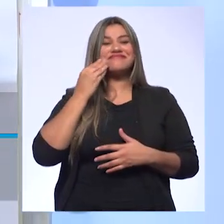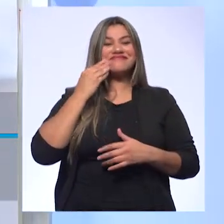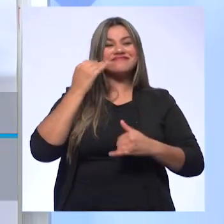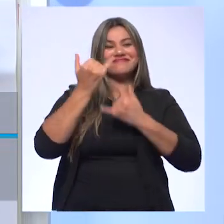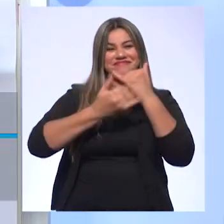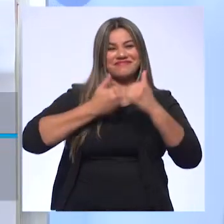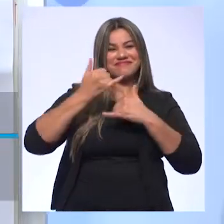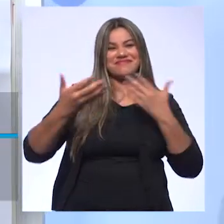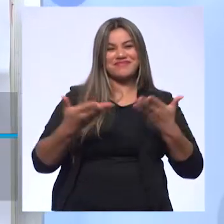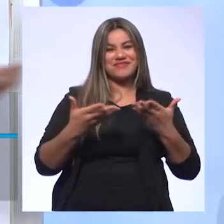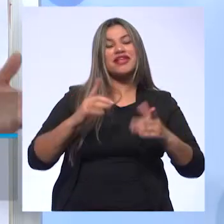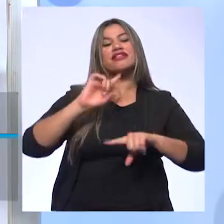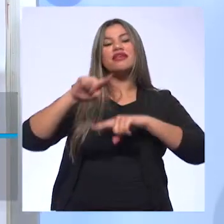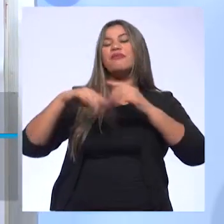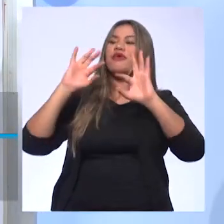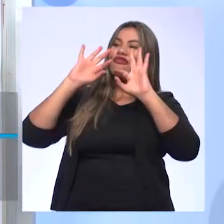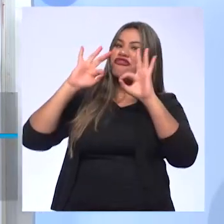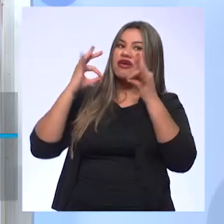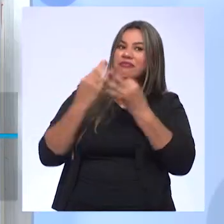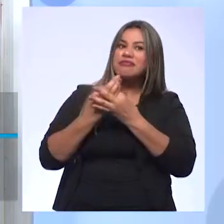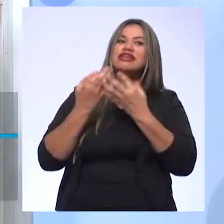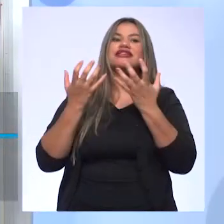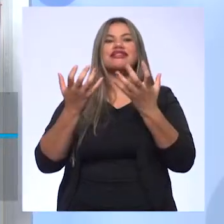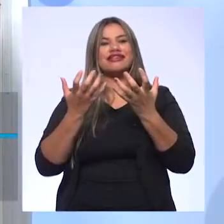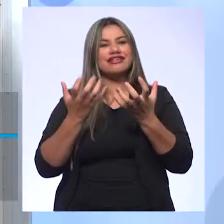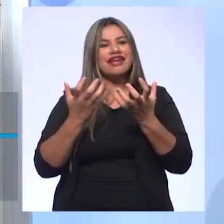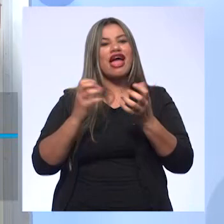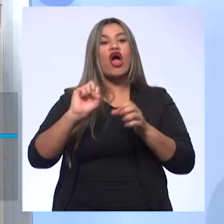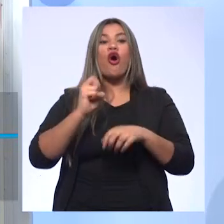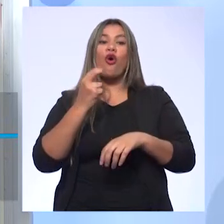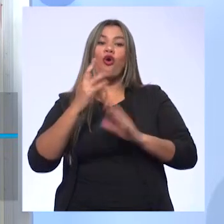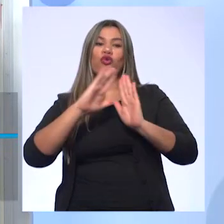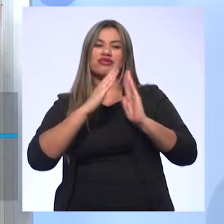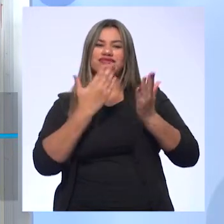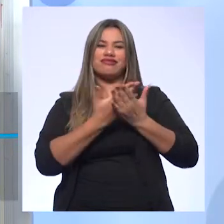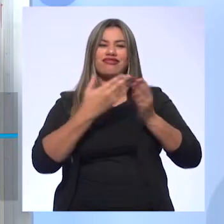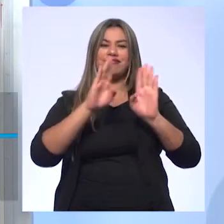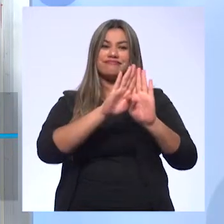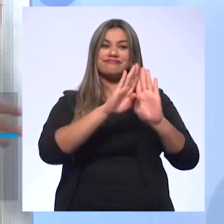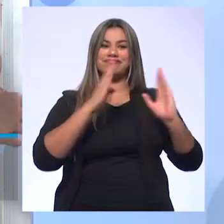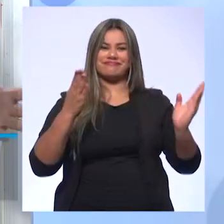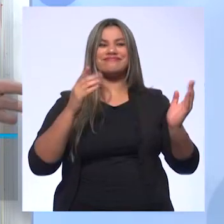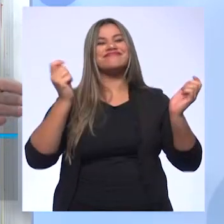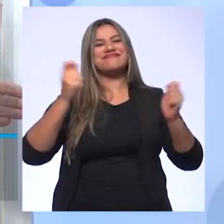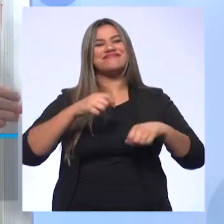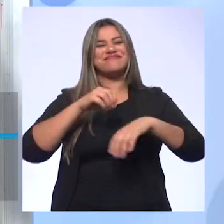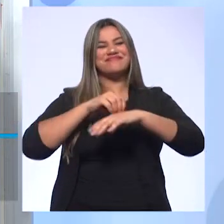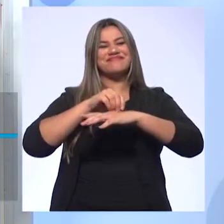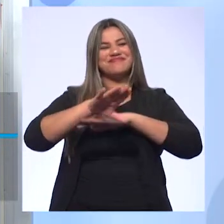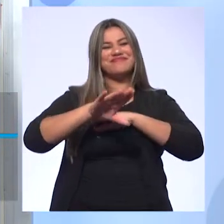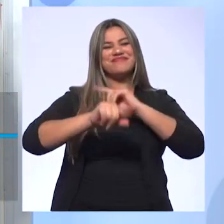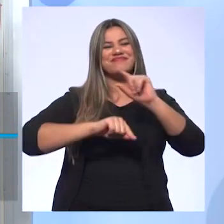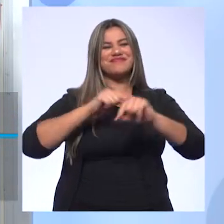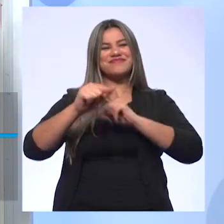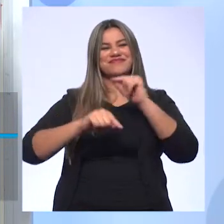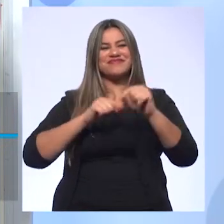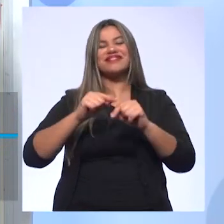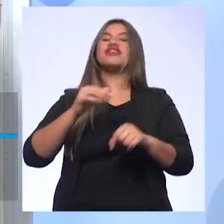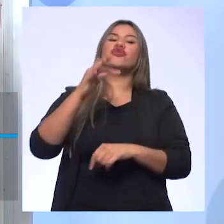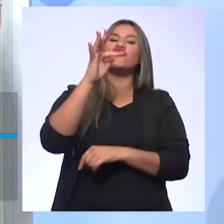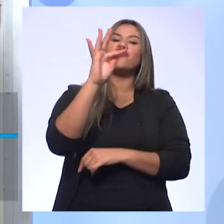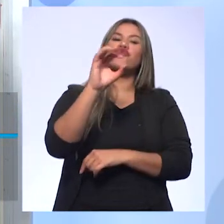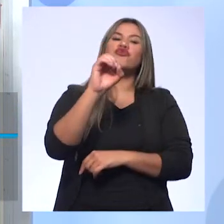fazer aí com seus familiares, ou enfim, quando a gente voltar à escola e tudo mais, é uma boa dica para você colocar esta palavra